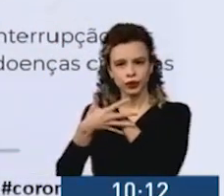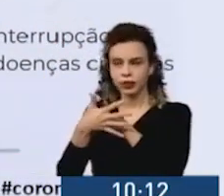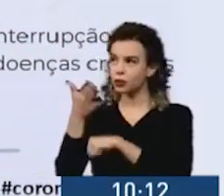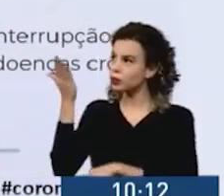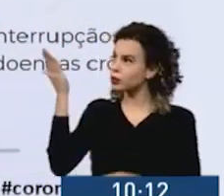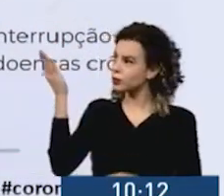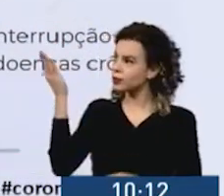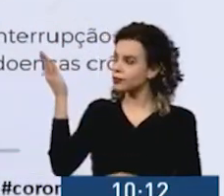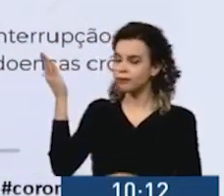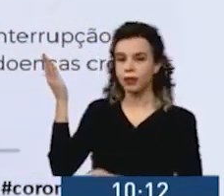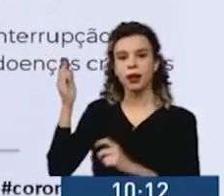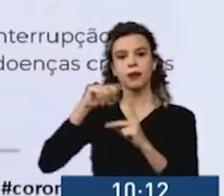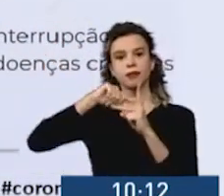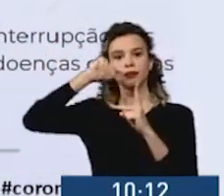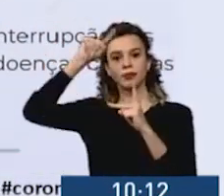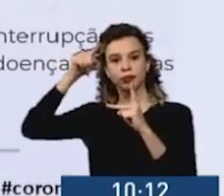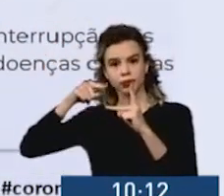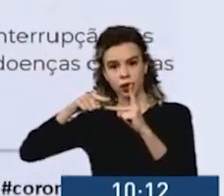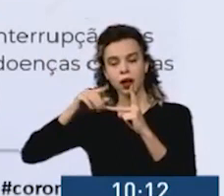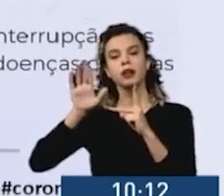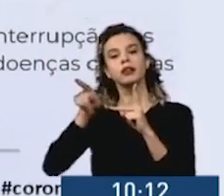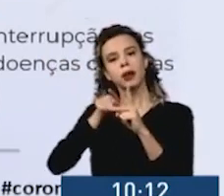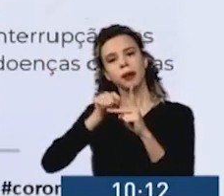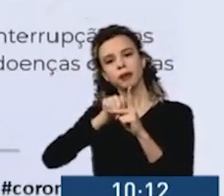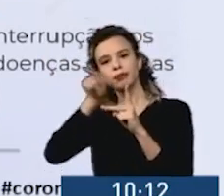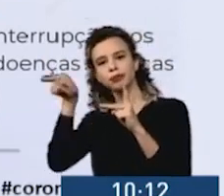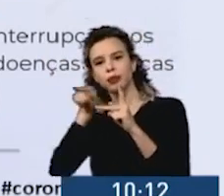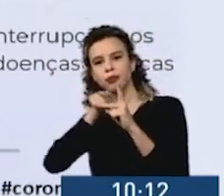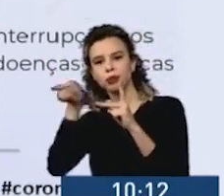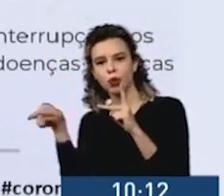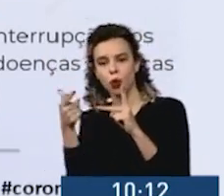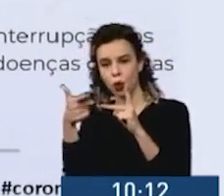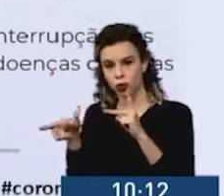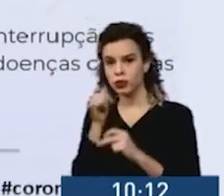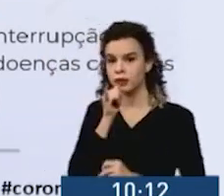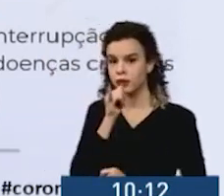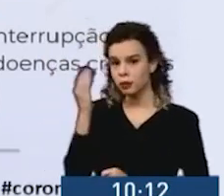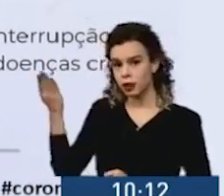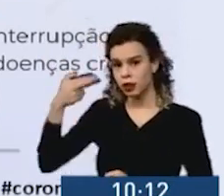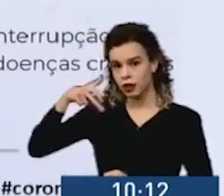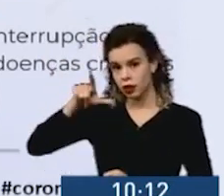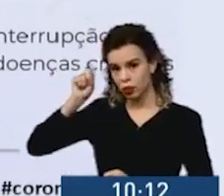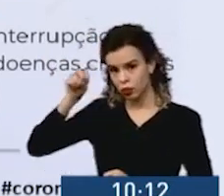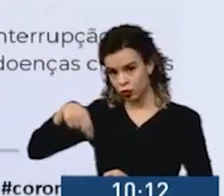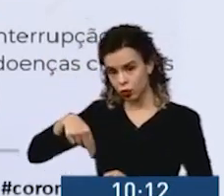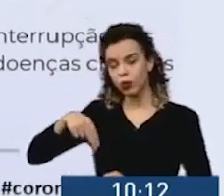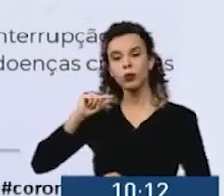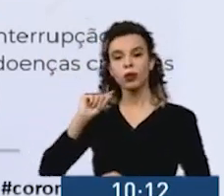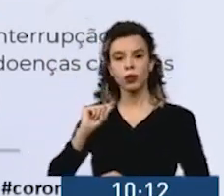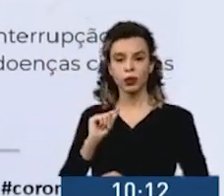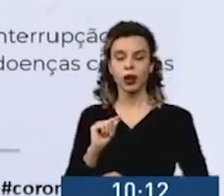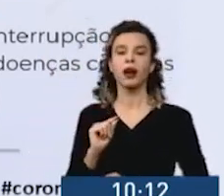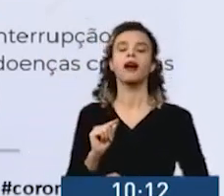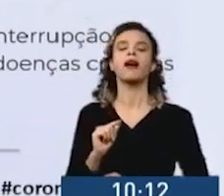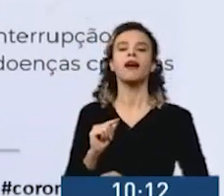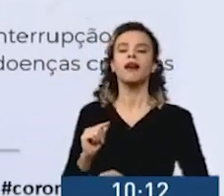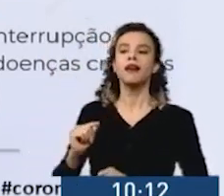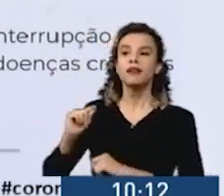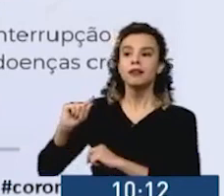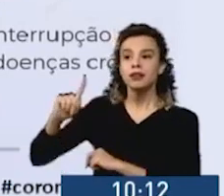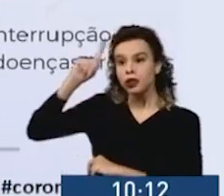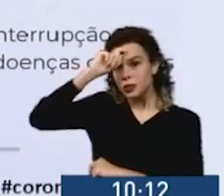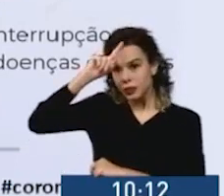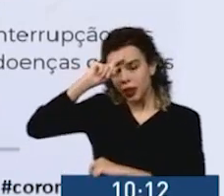olha que existem outras curvas. Por exemplo, o Dr. Nelson Liboni falou muito bem da segunda curva, do impacto da restrição dos recursos e da